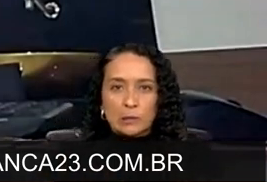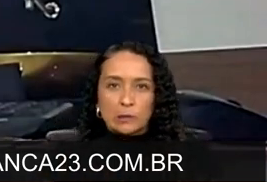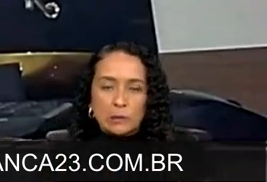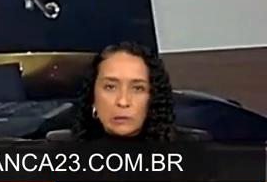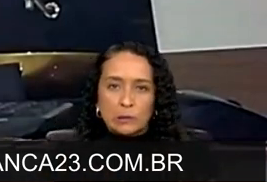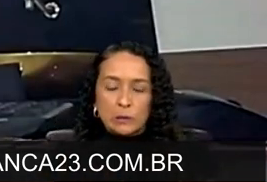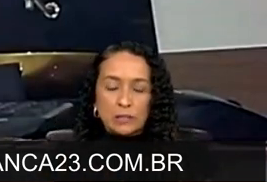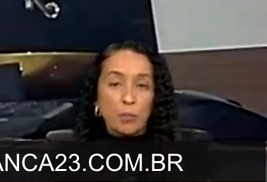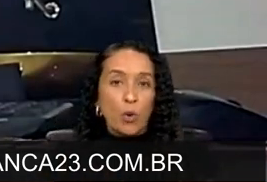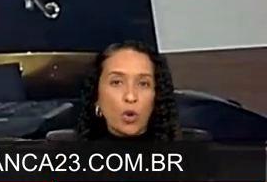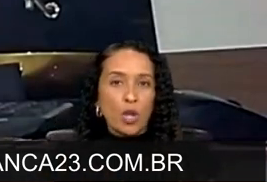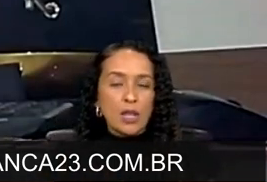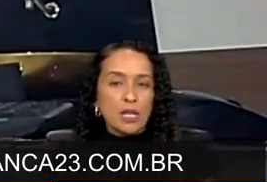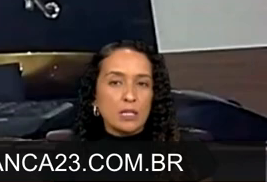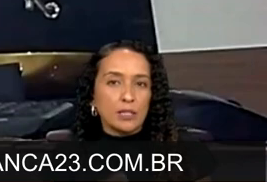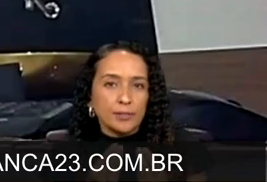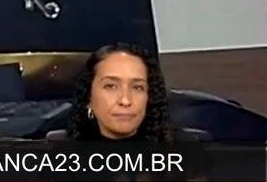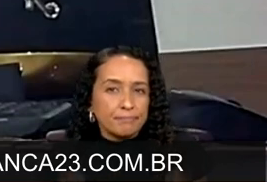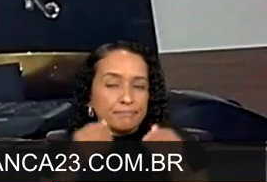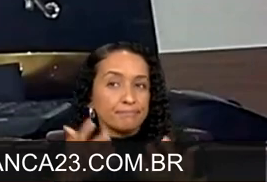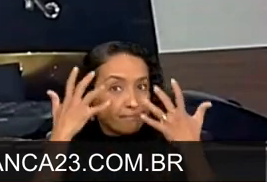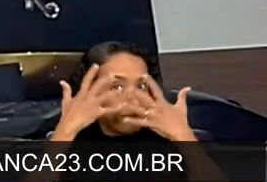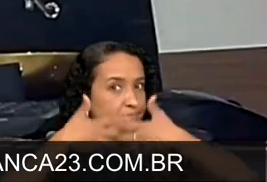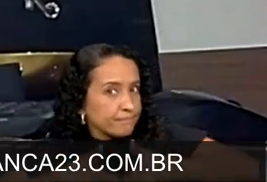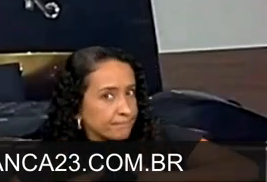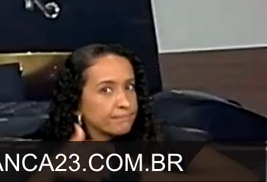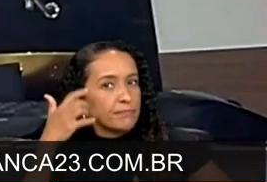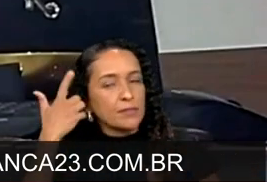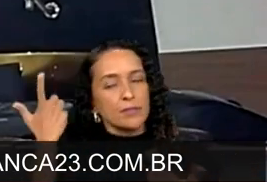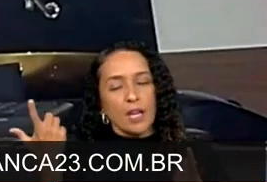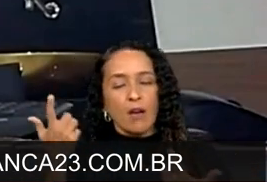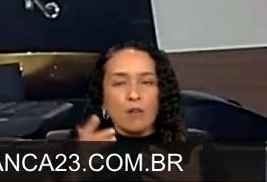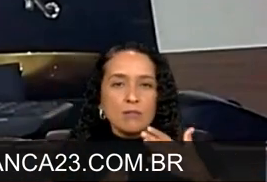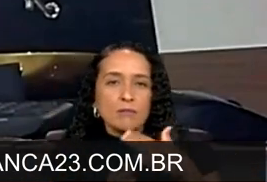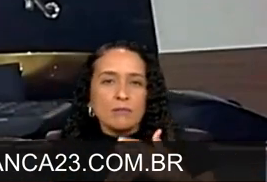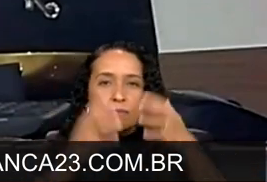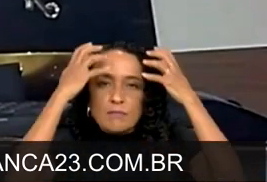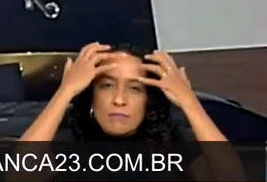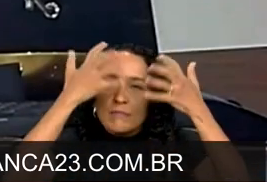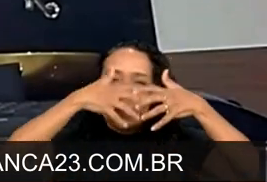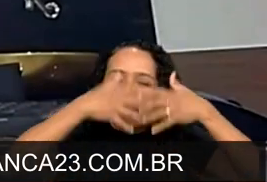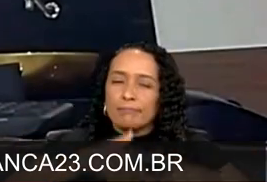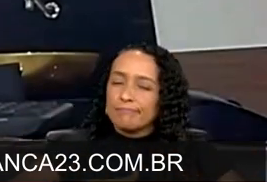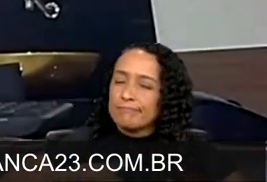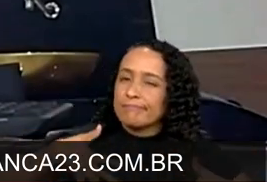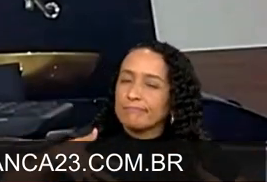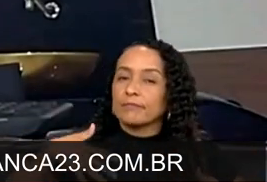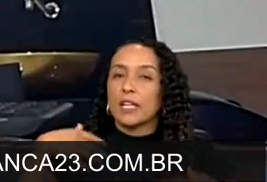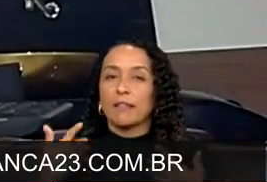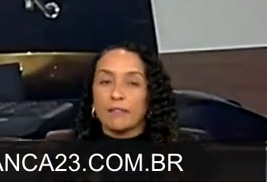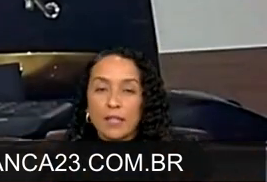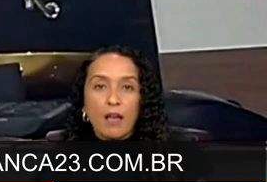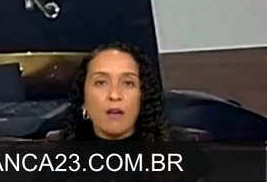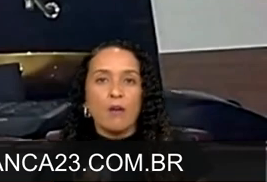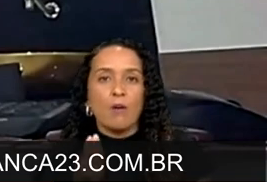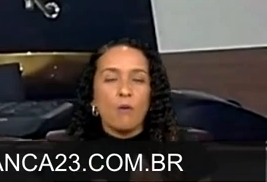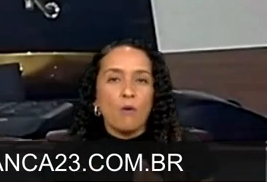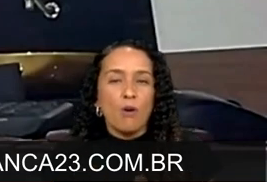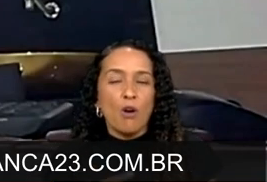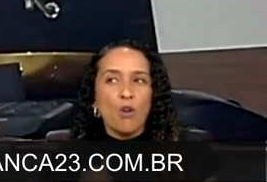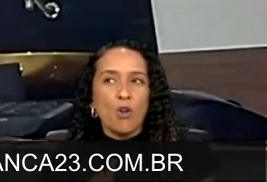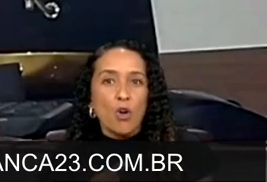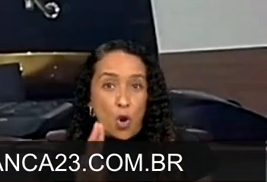pelo mecanismo cerebral delas. Elas atingem a região do prazer e de uma forma que a gente